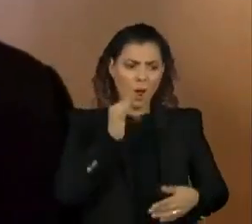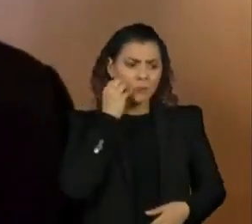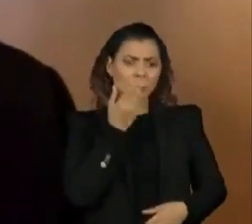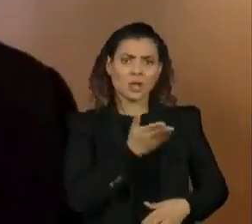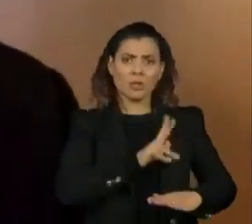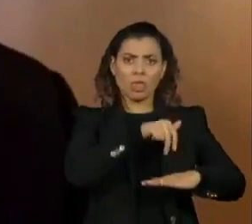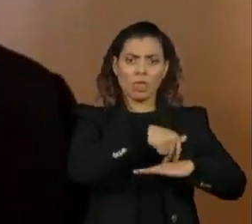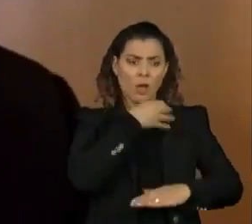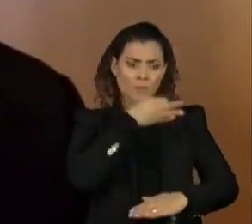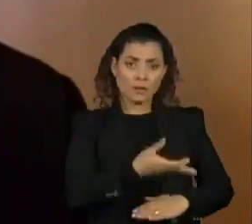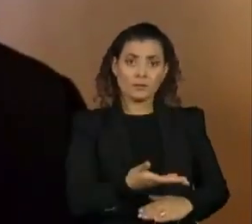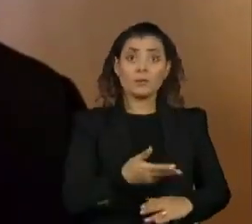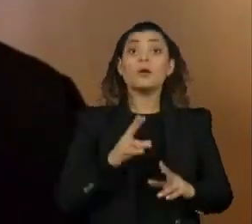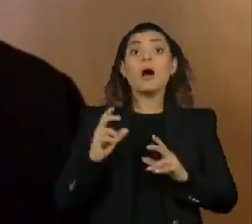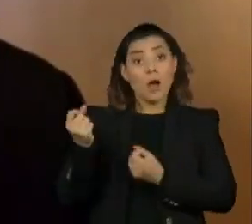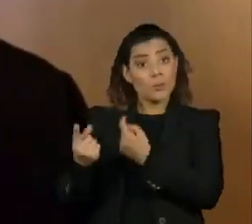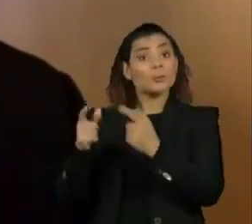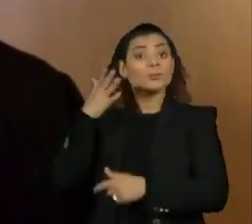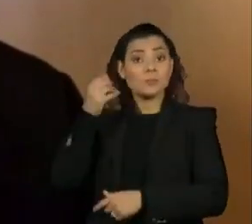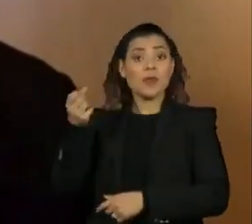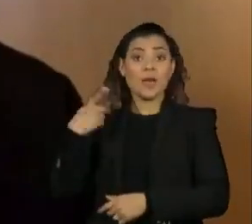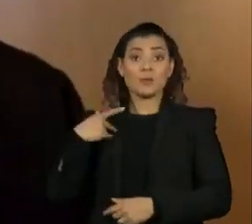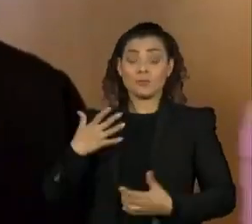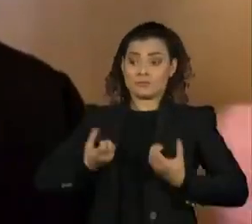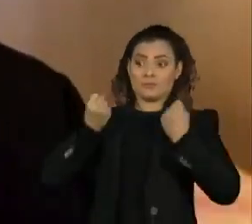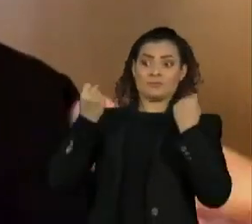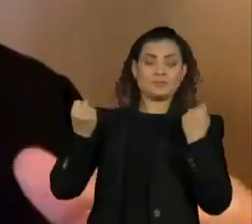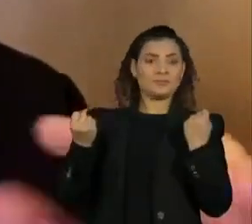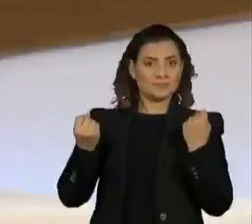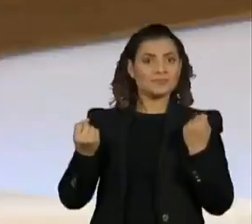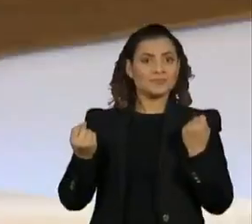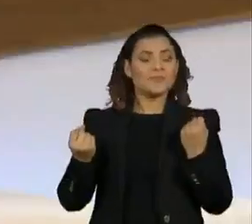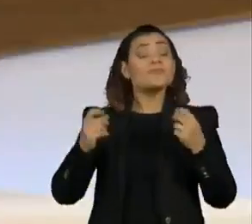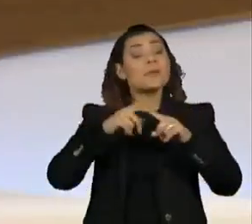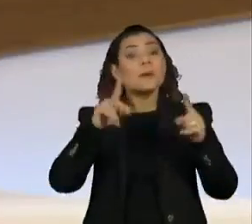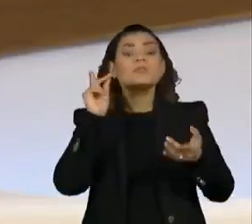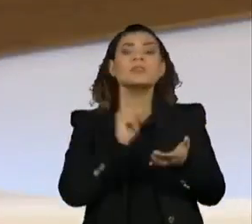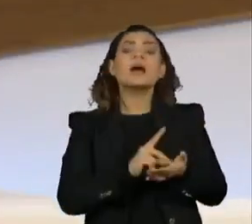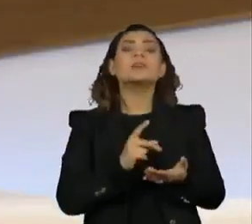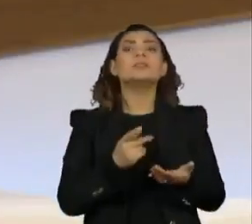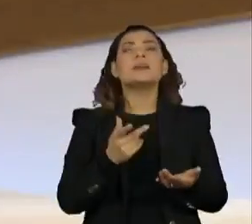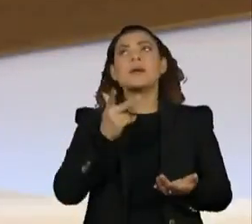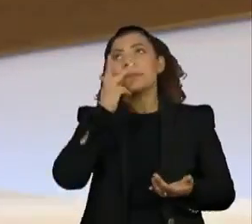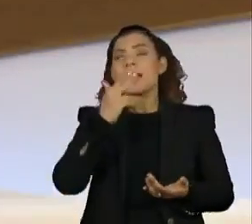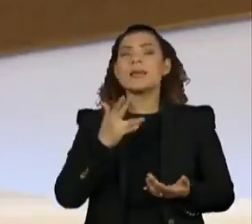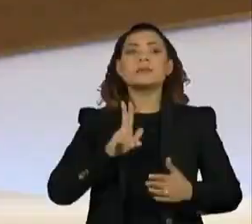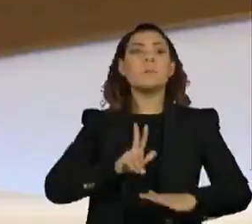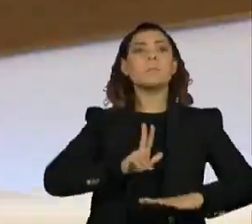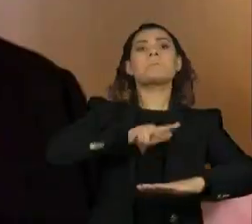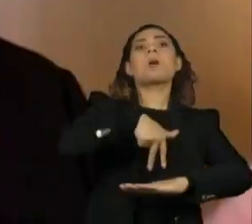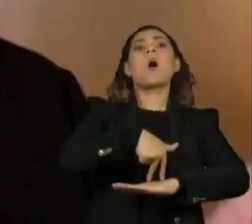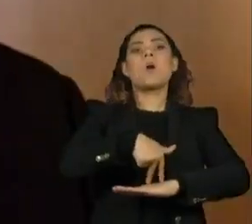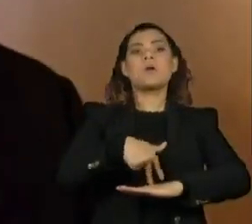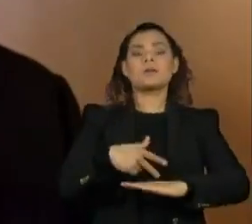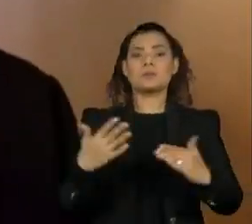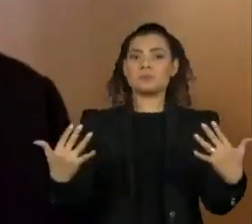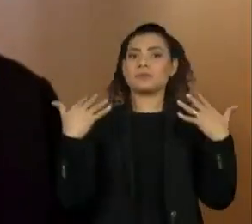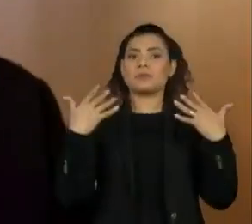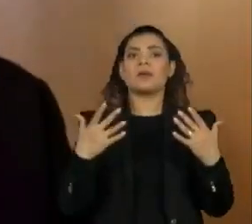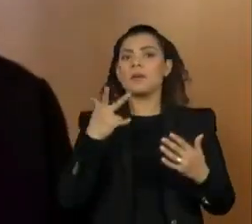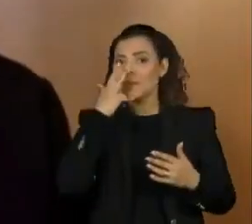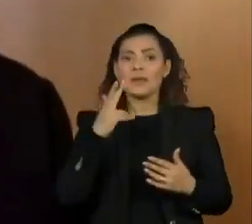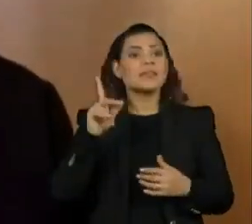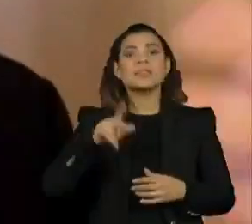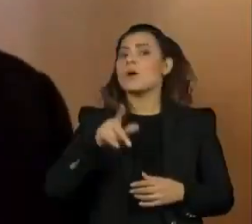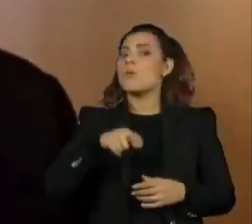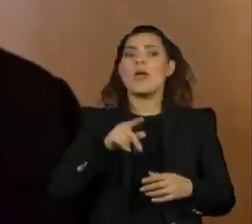quer se pronunciar? Isso assusta. E eu vejo que, assim, quando há uma reação ao chamado lugar de fala, ele não vem